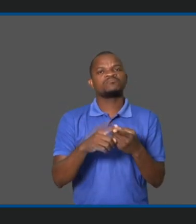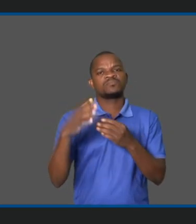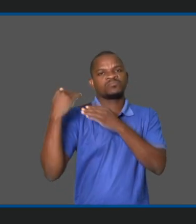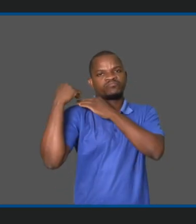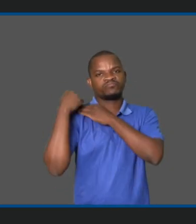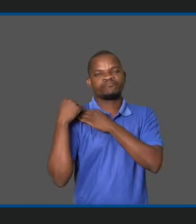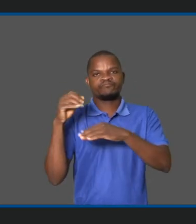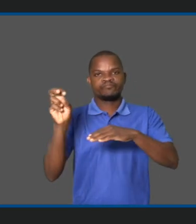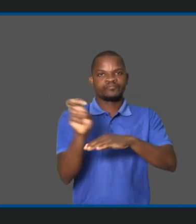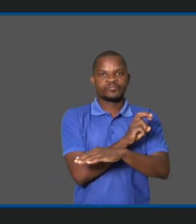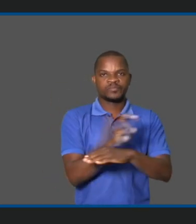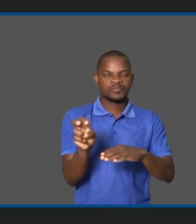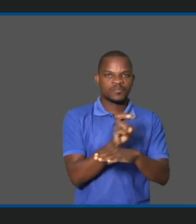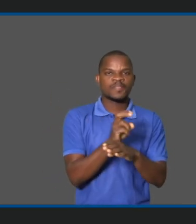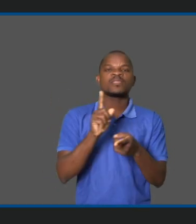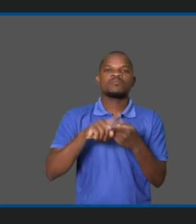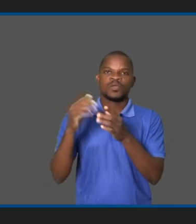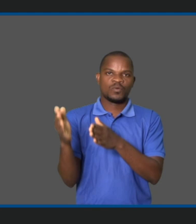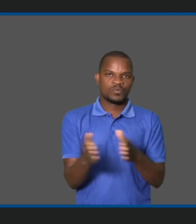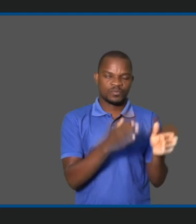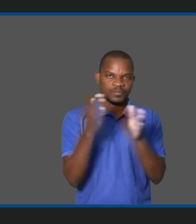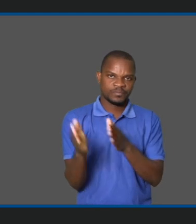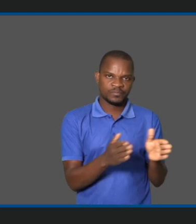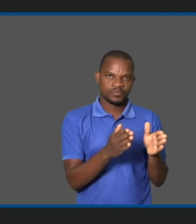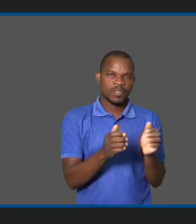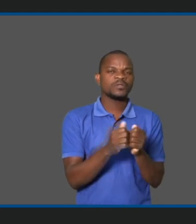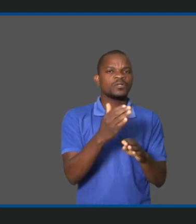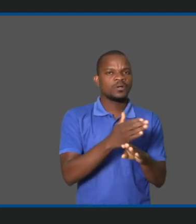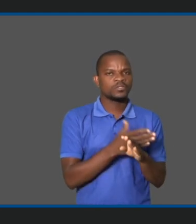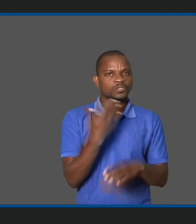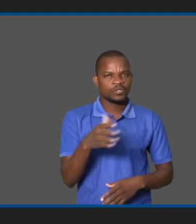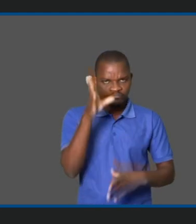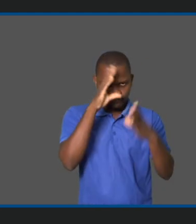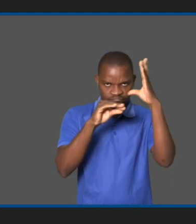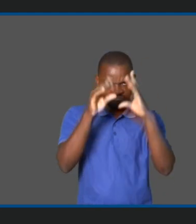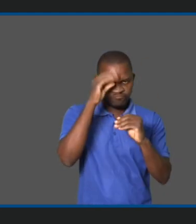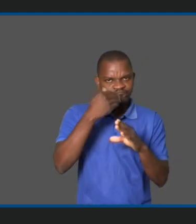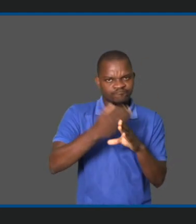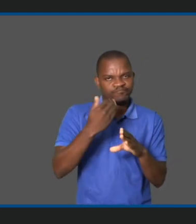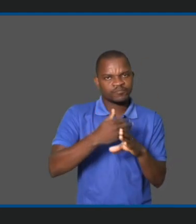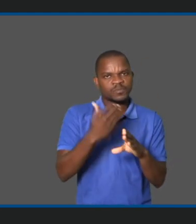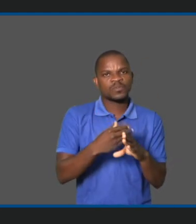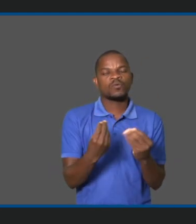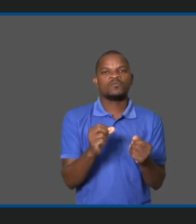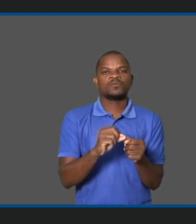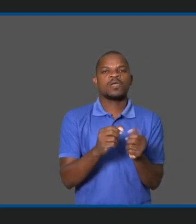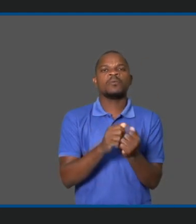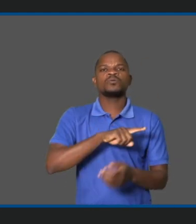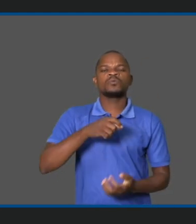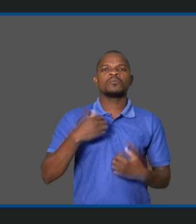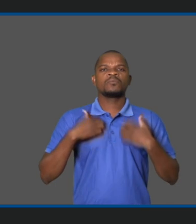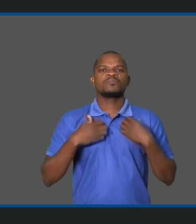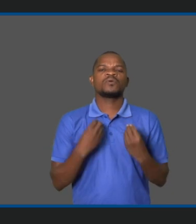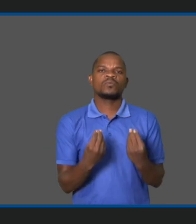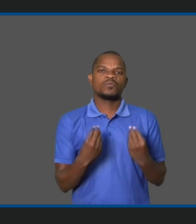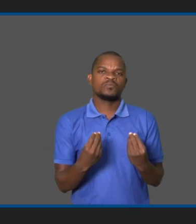Será que eles foram treinados para fazer esse tipo de ações? É a nossa pergunta. E nós pedimos à justiça para esses atos cometidos